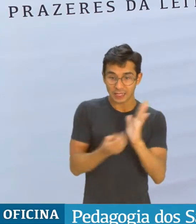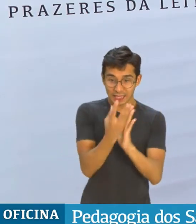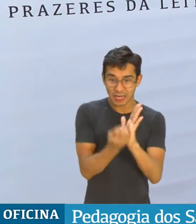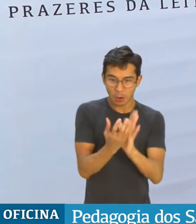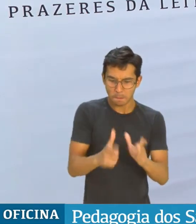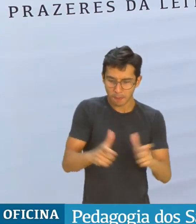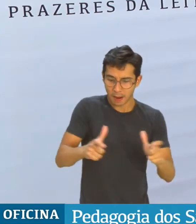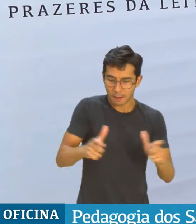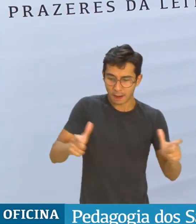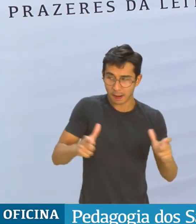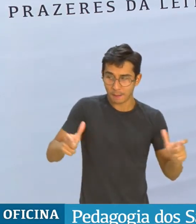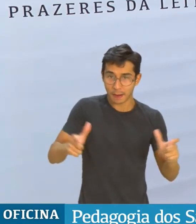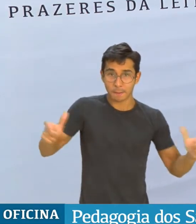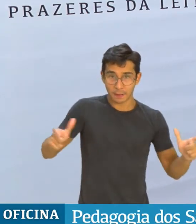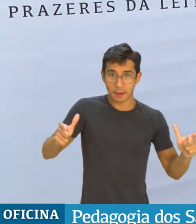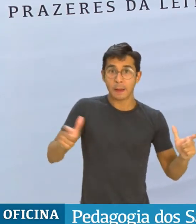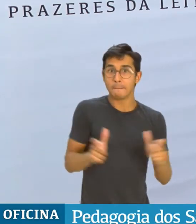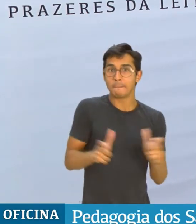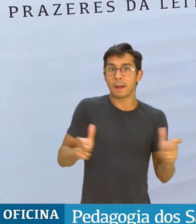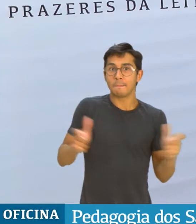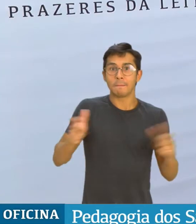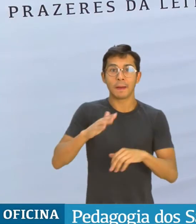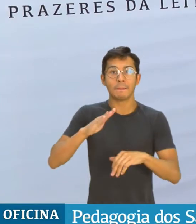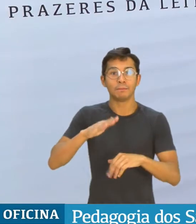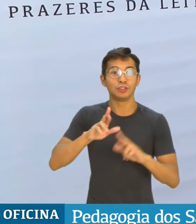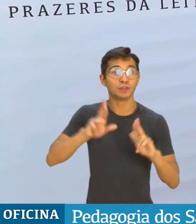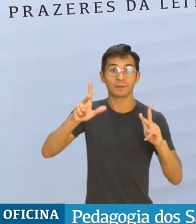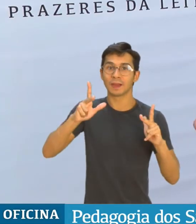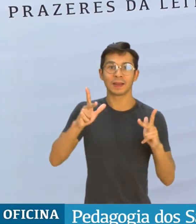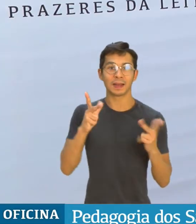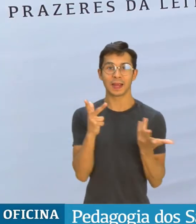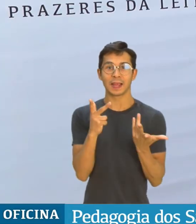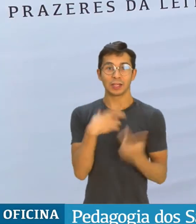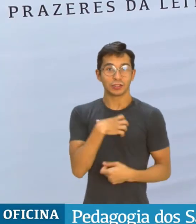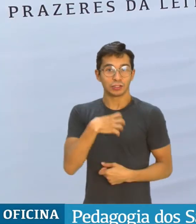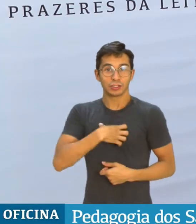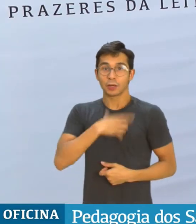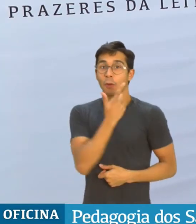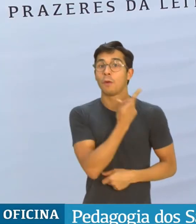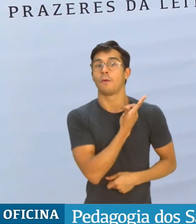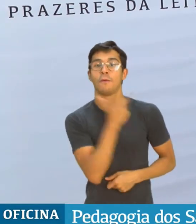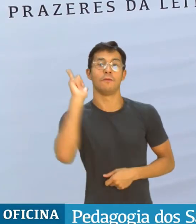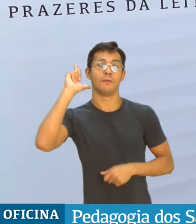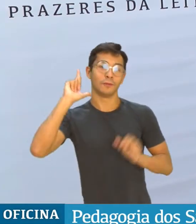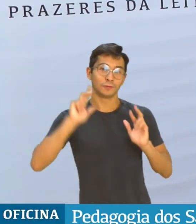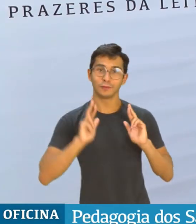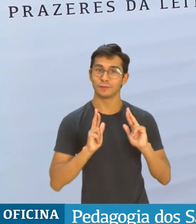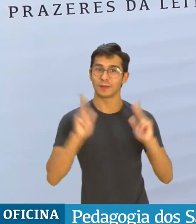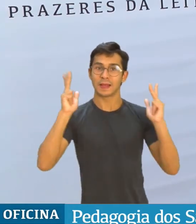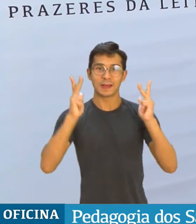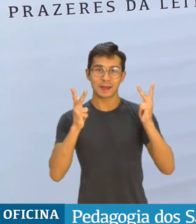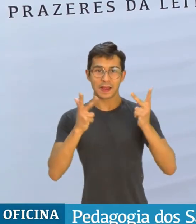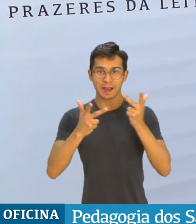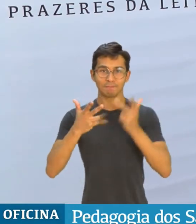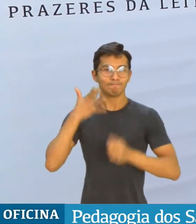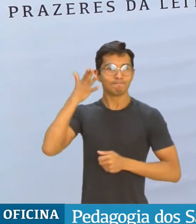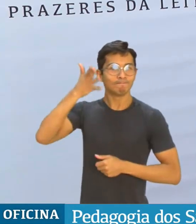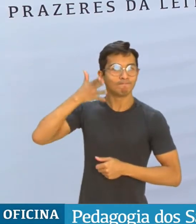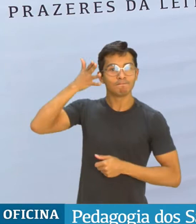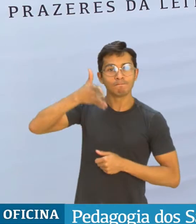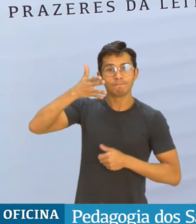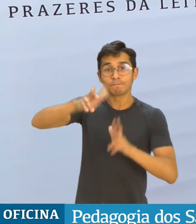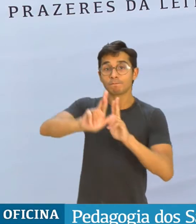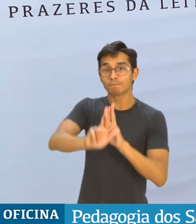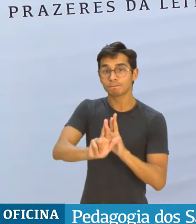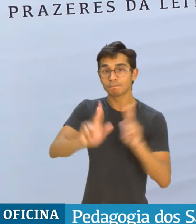colocou essa roda para girar de uma forma diferente, com uma outra cara, outras cores, né? outras palavras, um outro jeito de